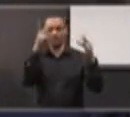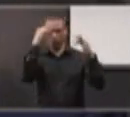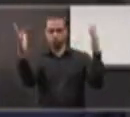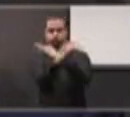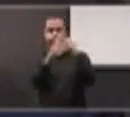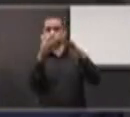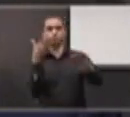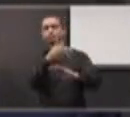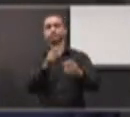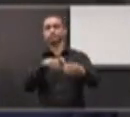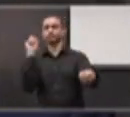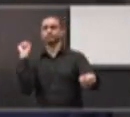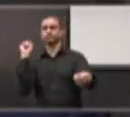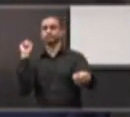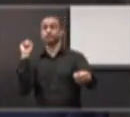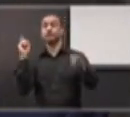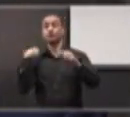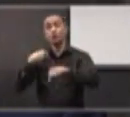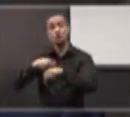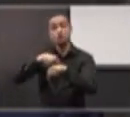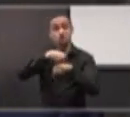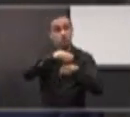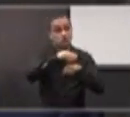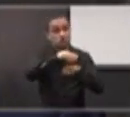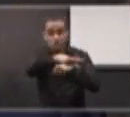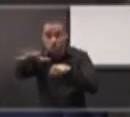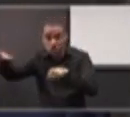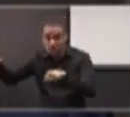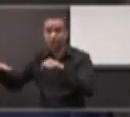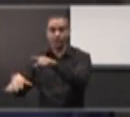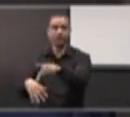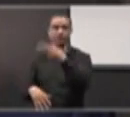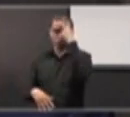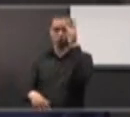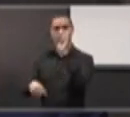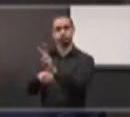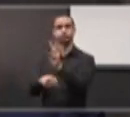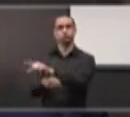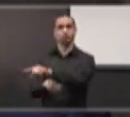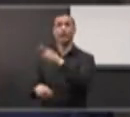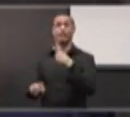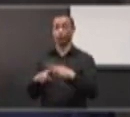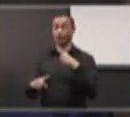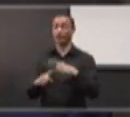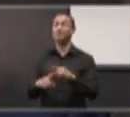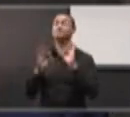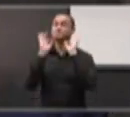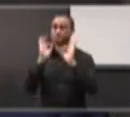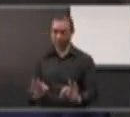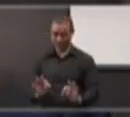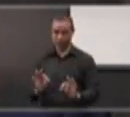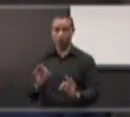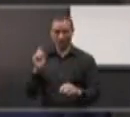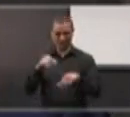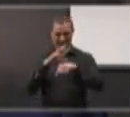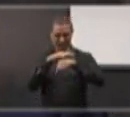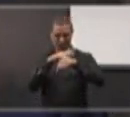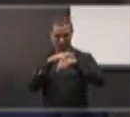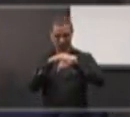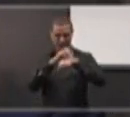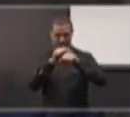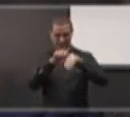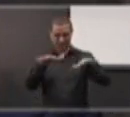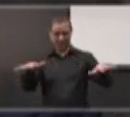aglomerações. Então, uma recomendação para que ele se poupe, seja protegido, porque seguramente esta é uma doença